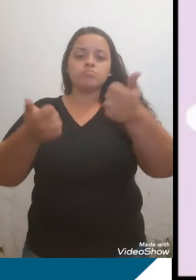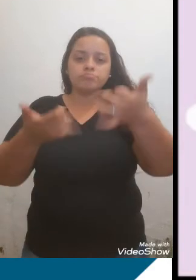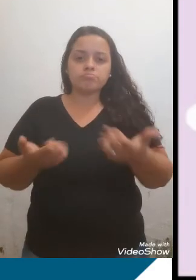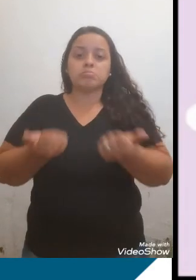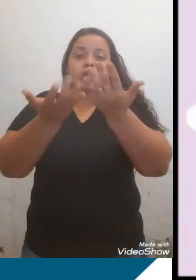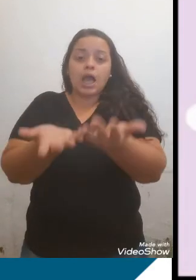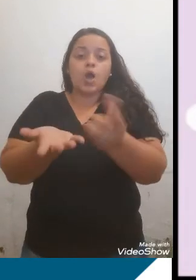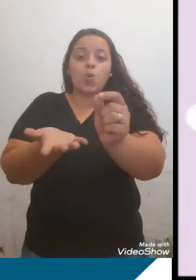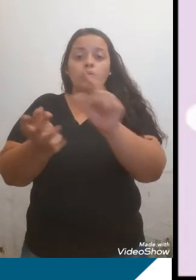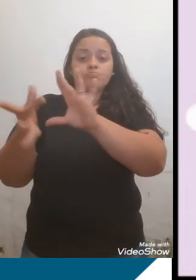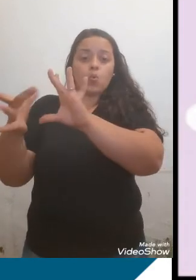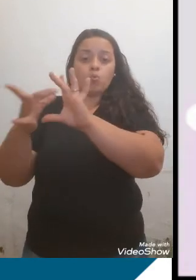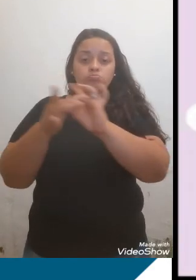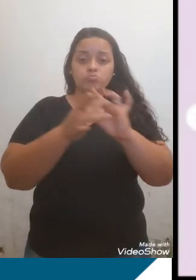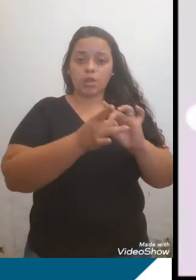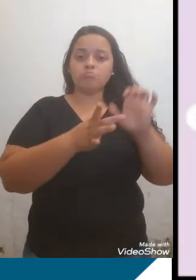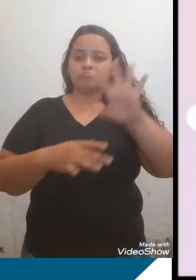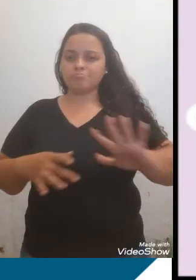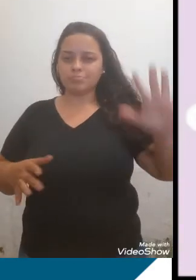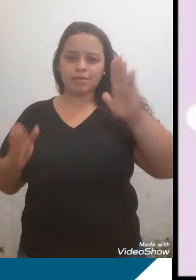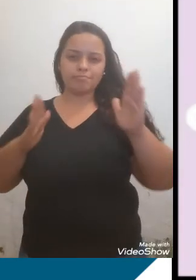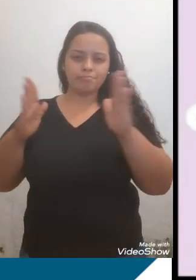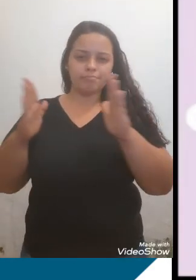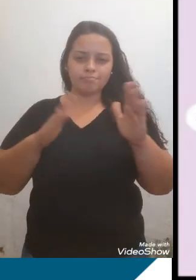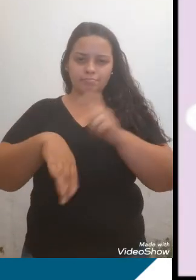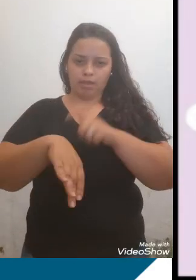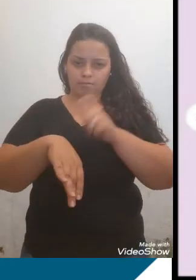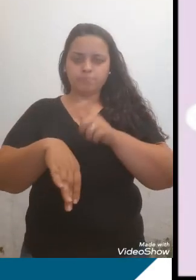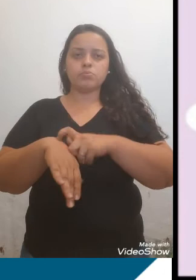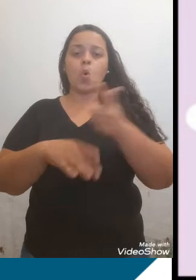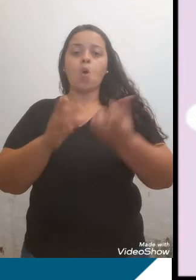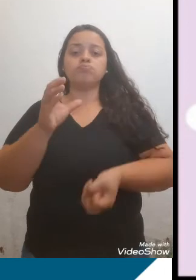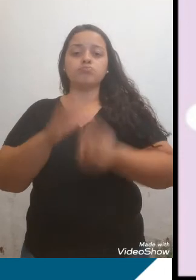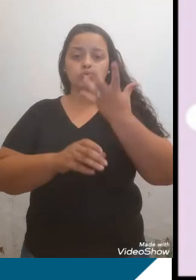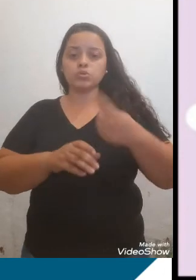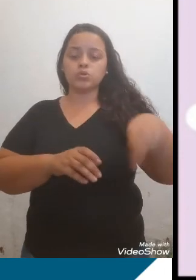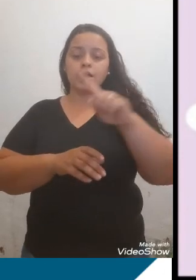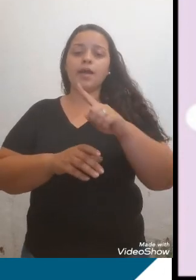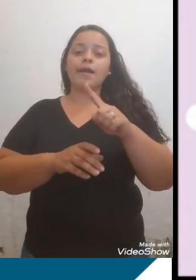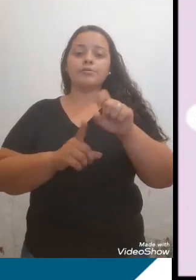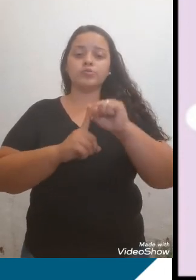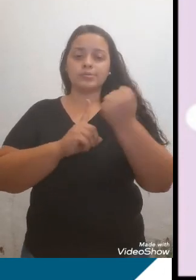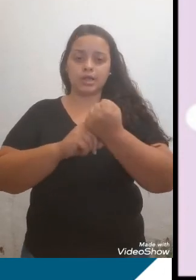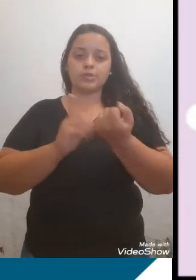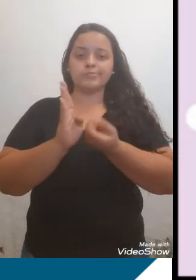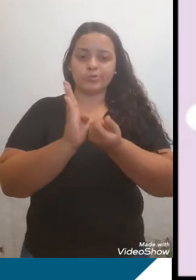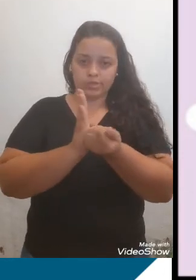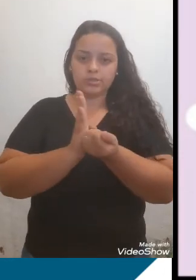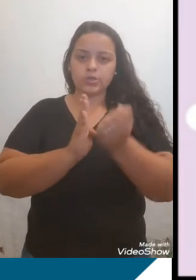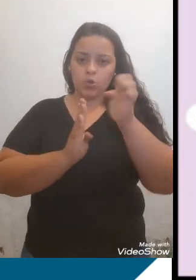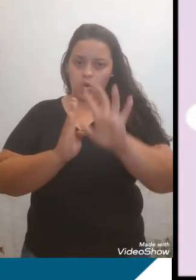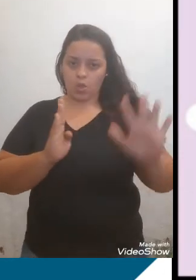vocês uma contextualização espacial e temporal sobre o surgimento da sociedade burguesa na Europa